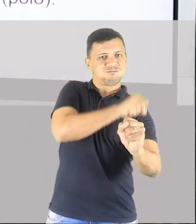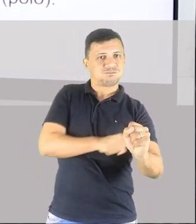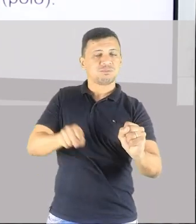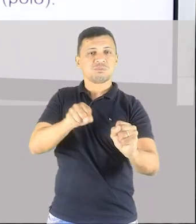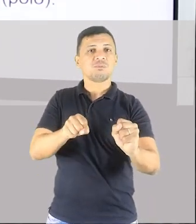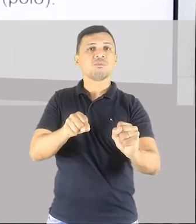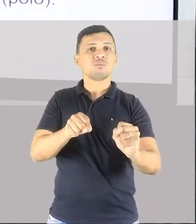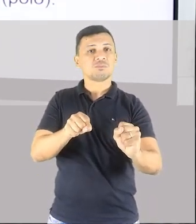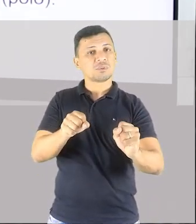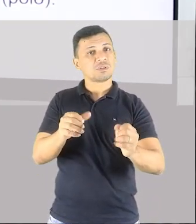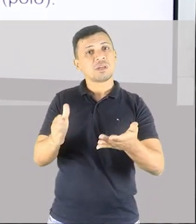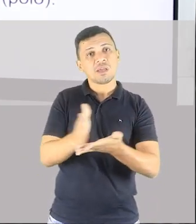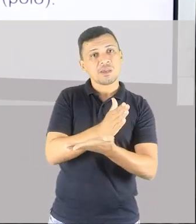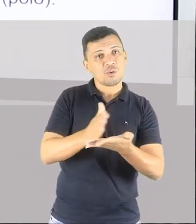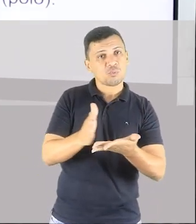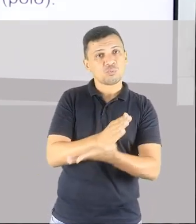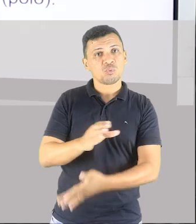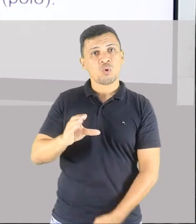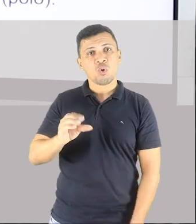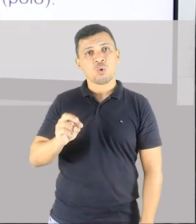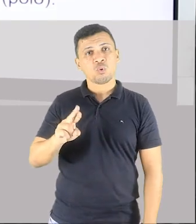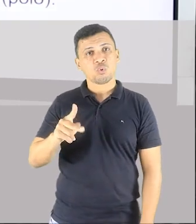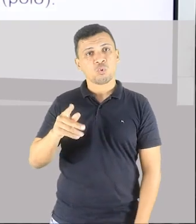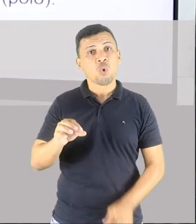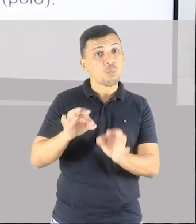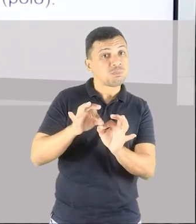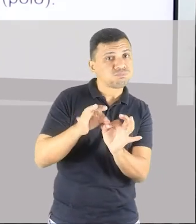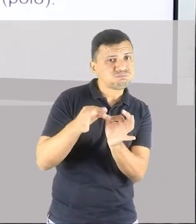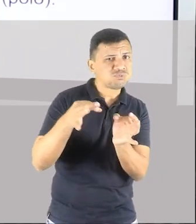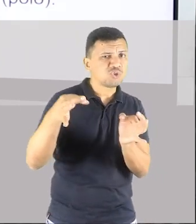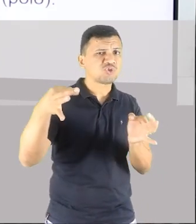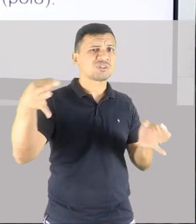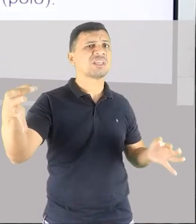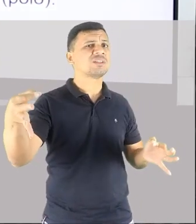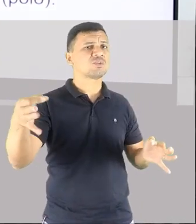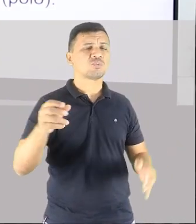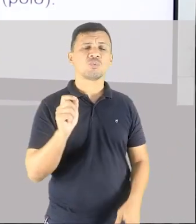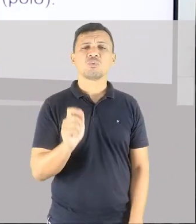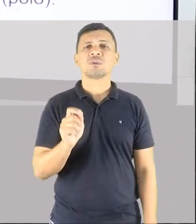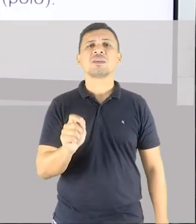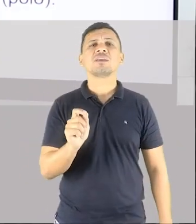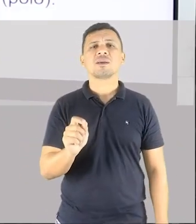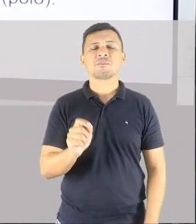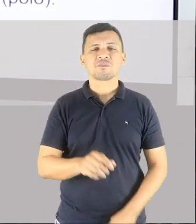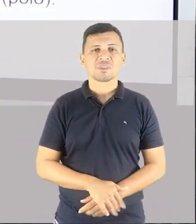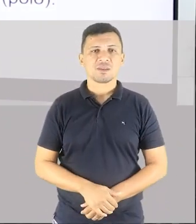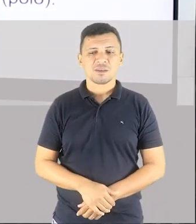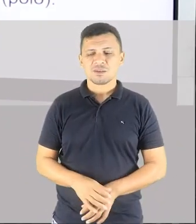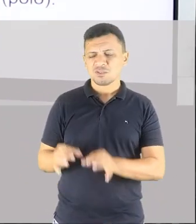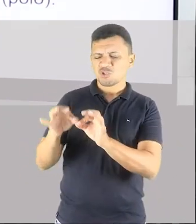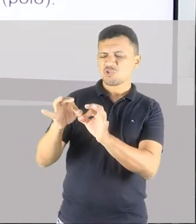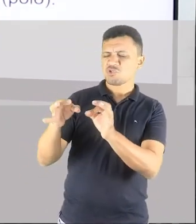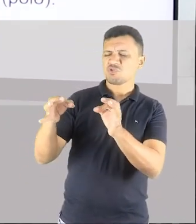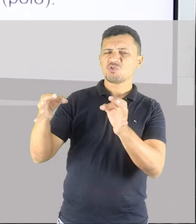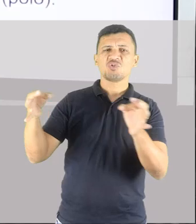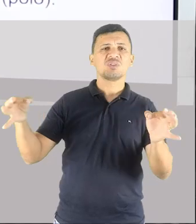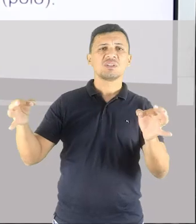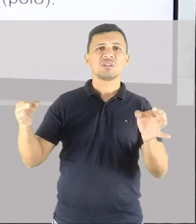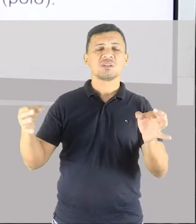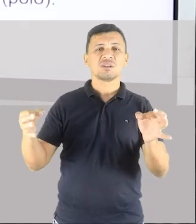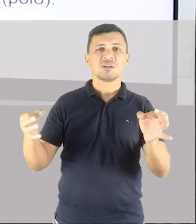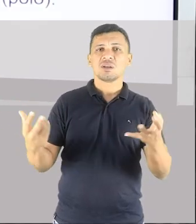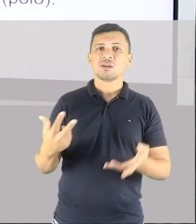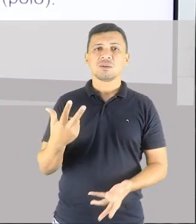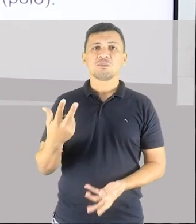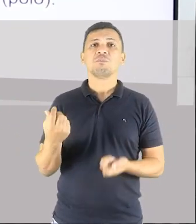extenso. Mas Joadson, o que é um corpo extenso? Um corpo extenso é um corpo cujas dimensões não podem